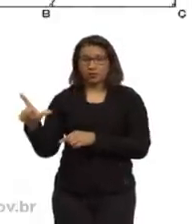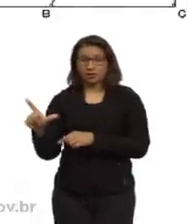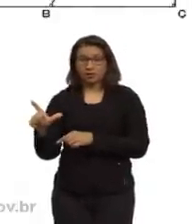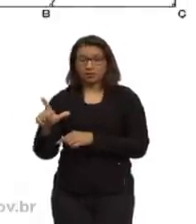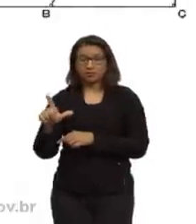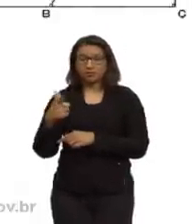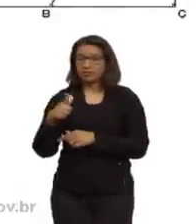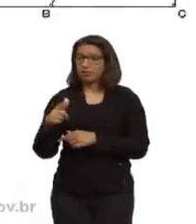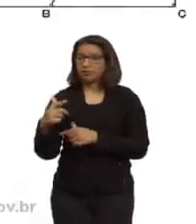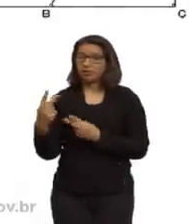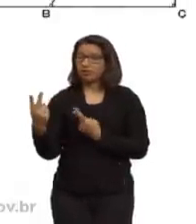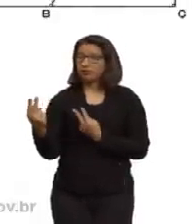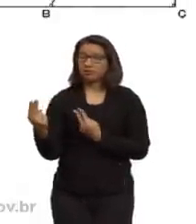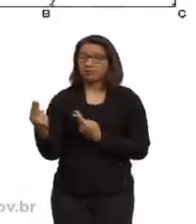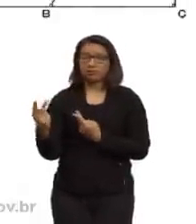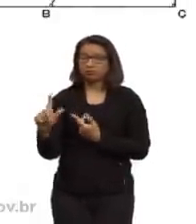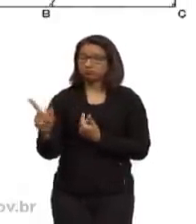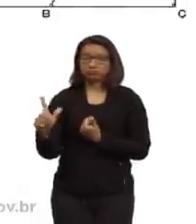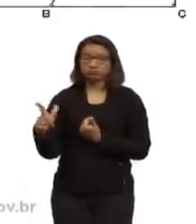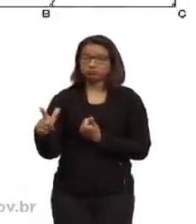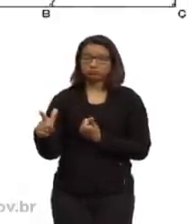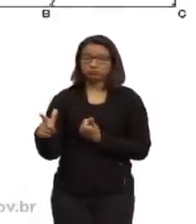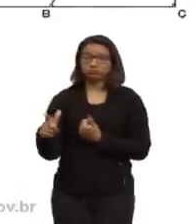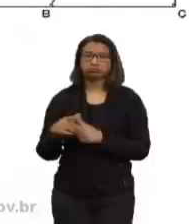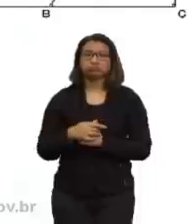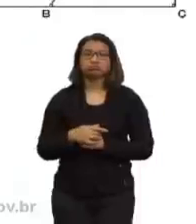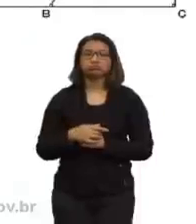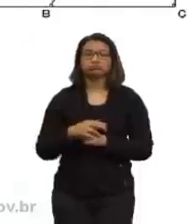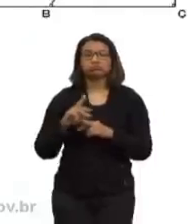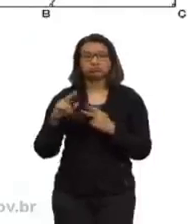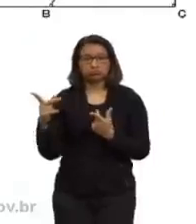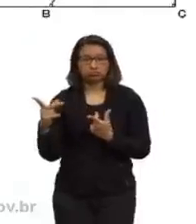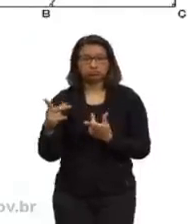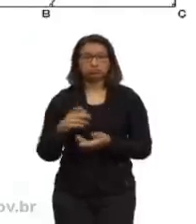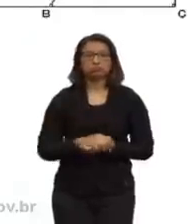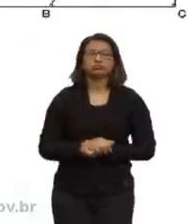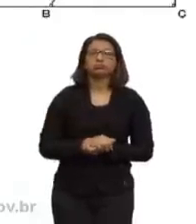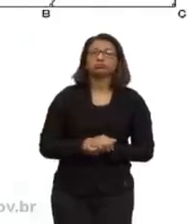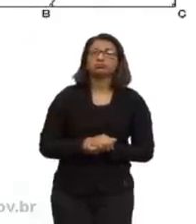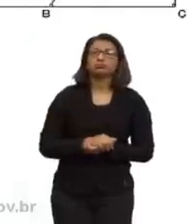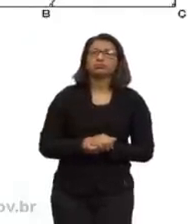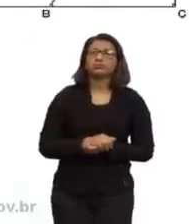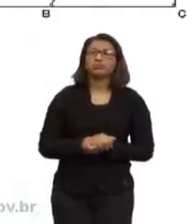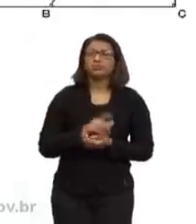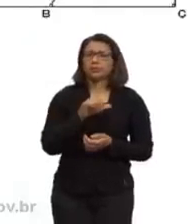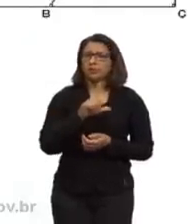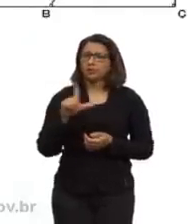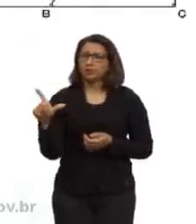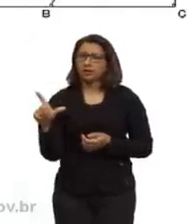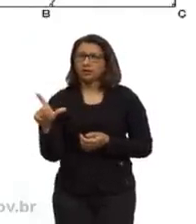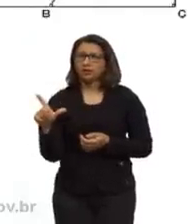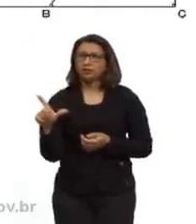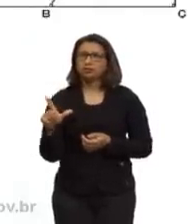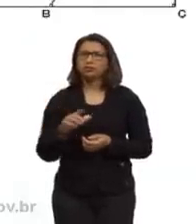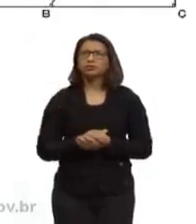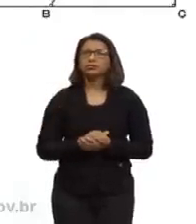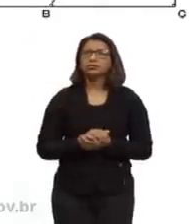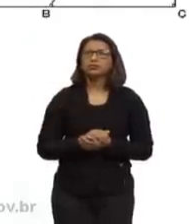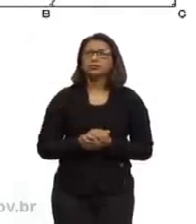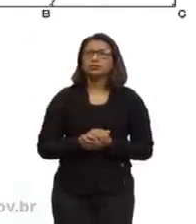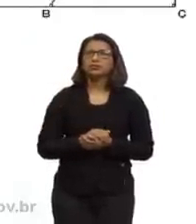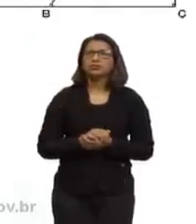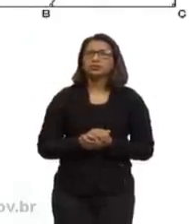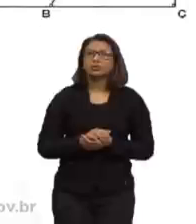triângulo isósceles, então dois lados são iguais e o outro diferente, então um lado desigual mede 10 raiz de 2,